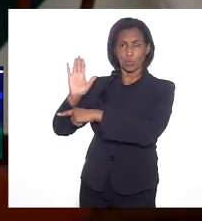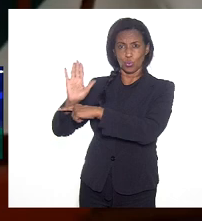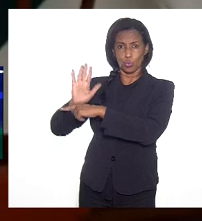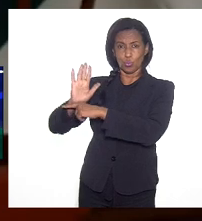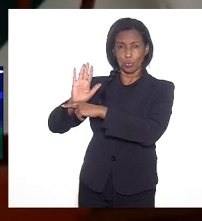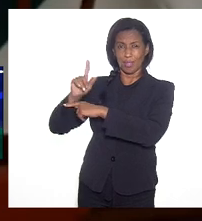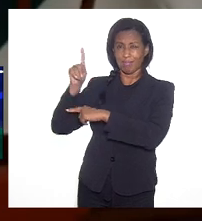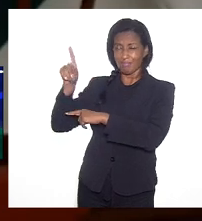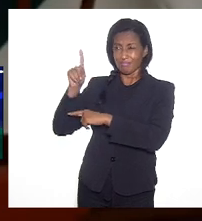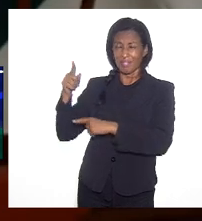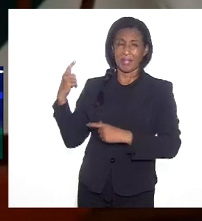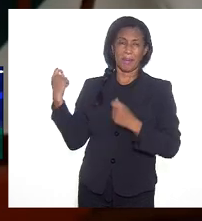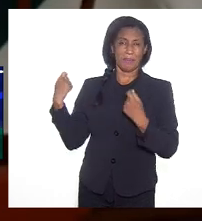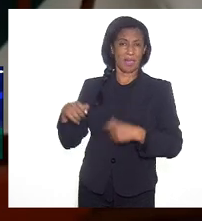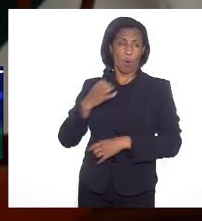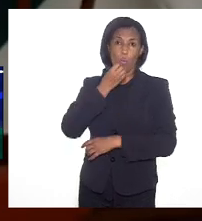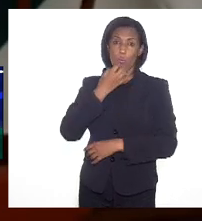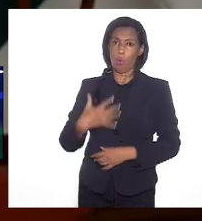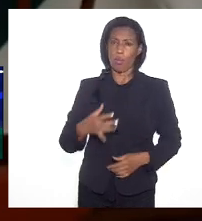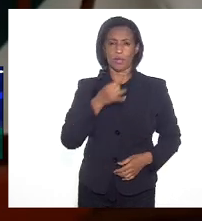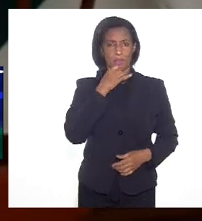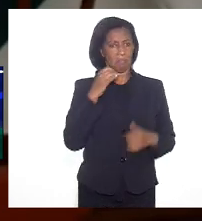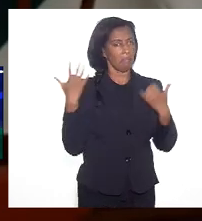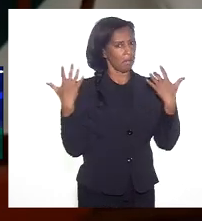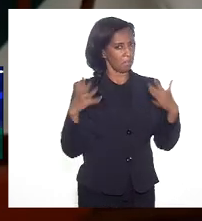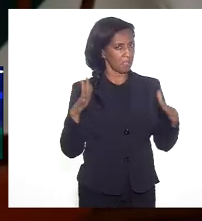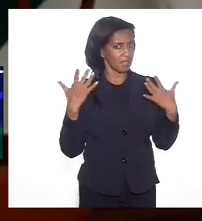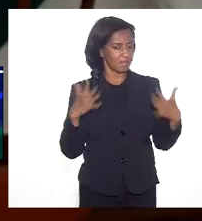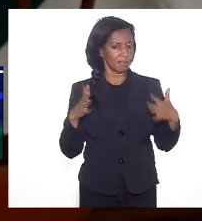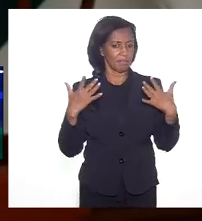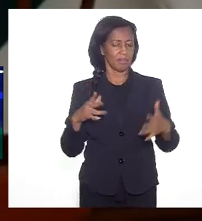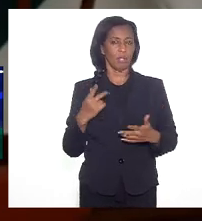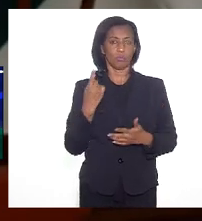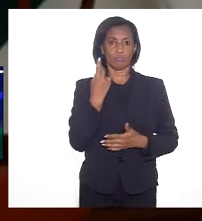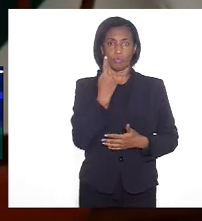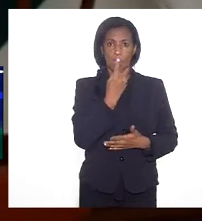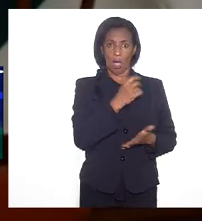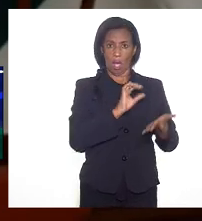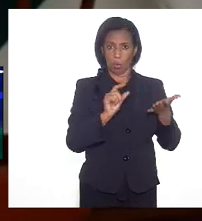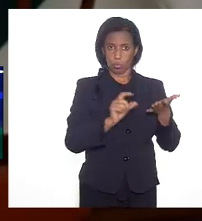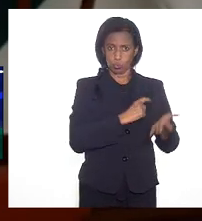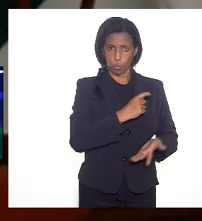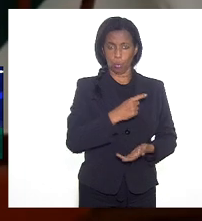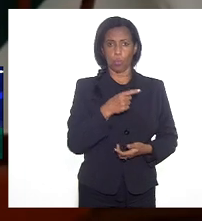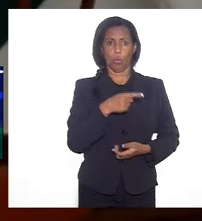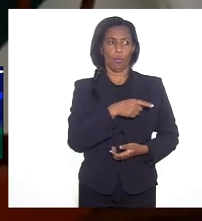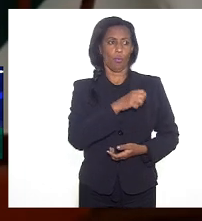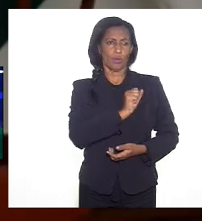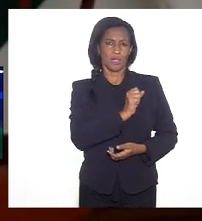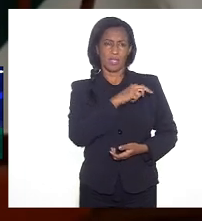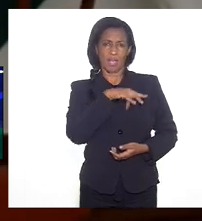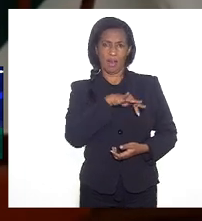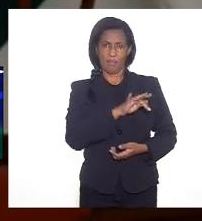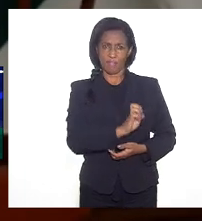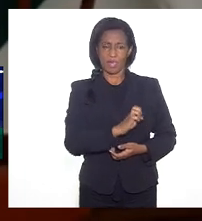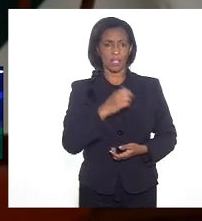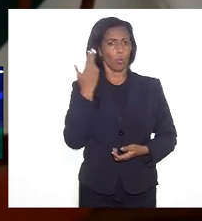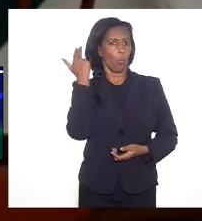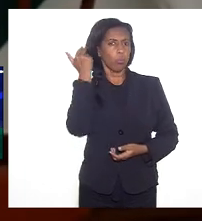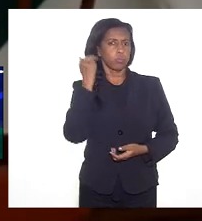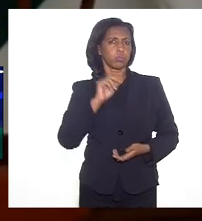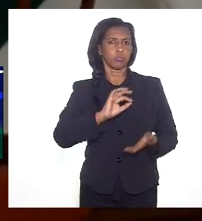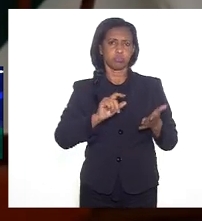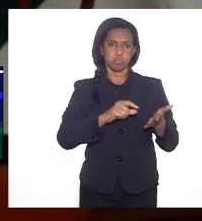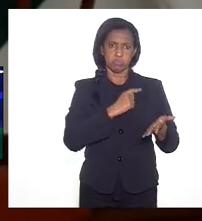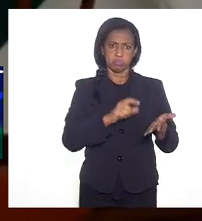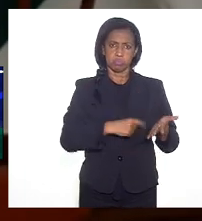serrana aliás é um bom exemplo então queria parabenizar os autores o Flávio Serafini e o Elio Omar Coelho